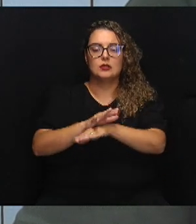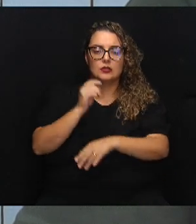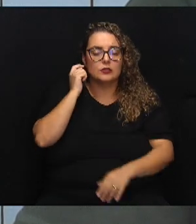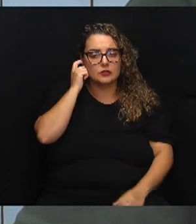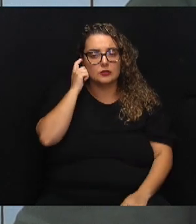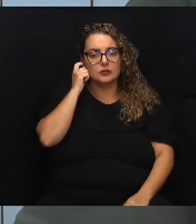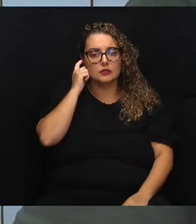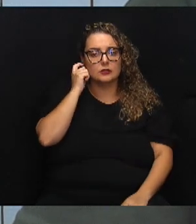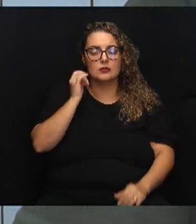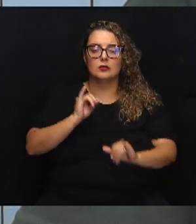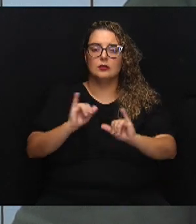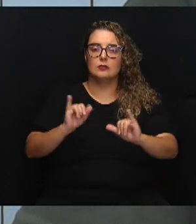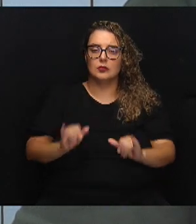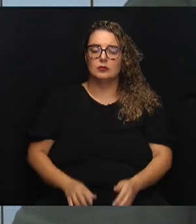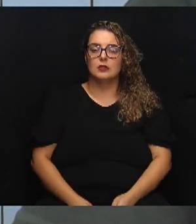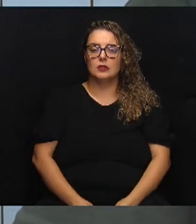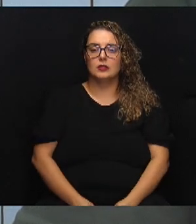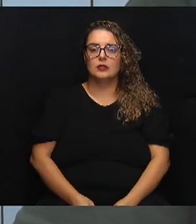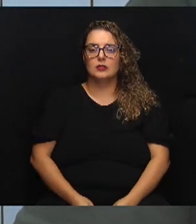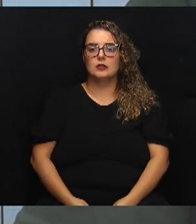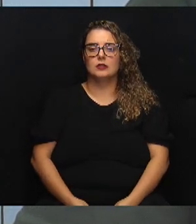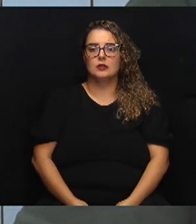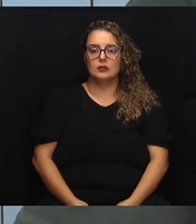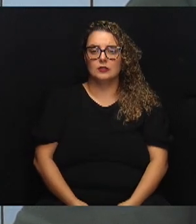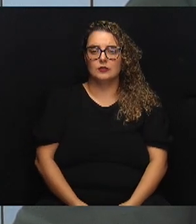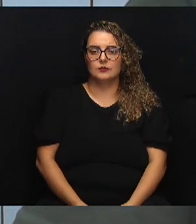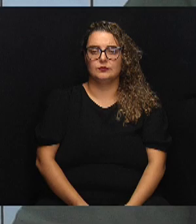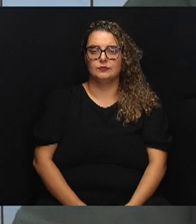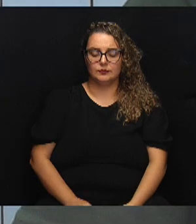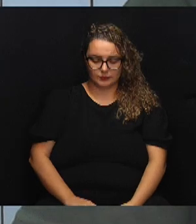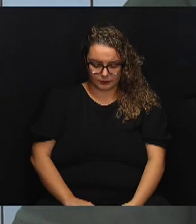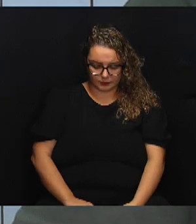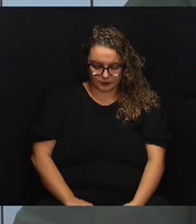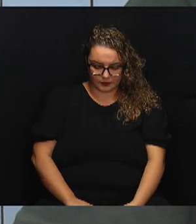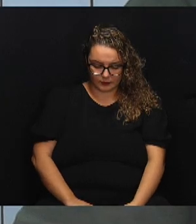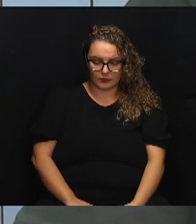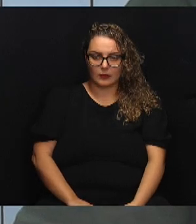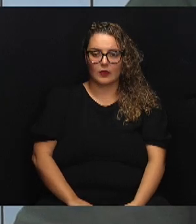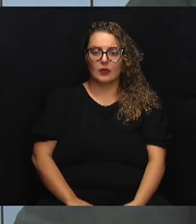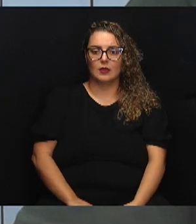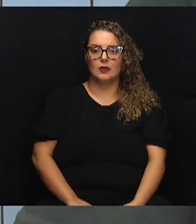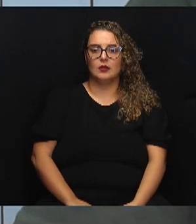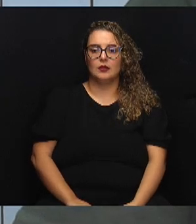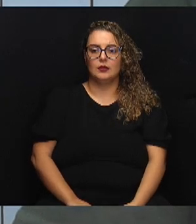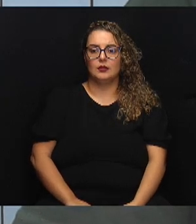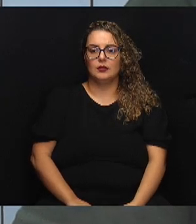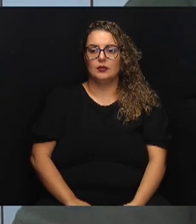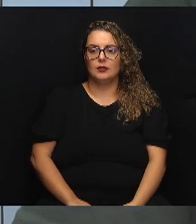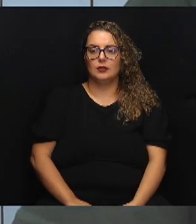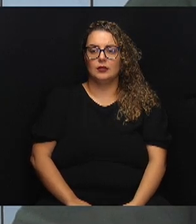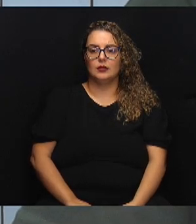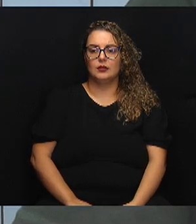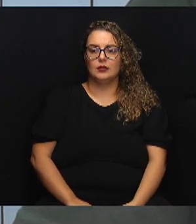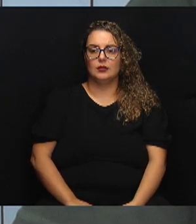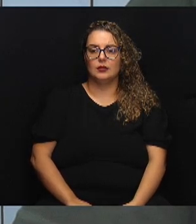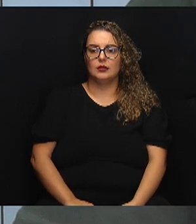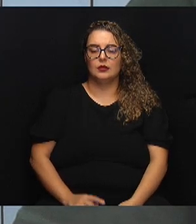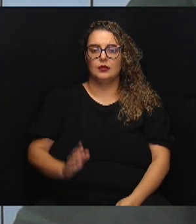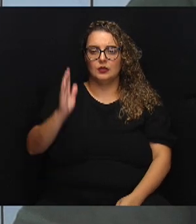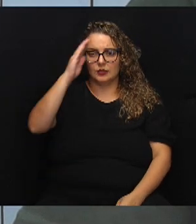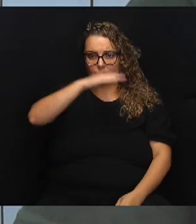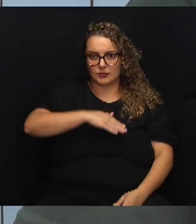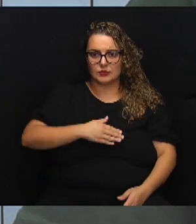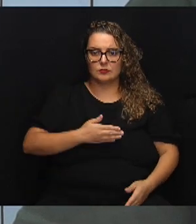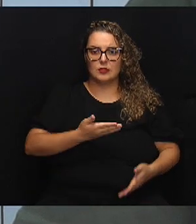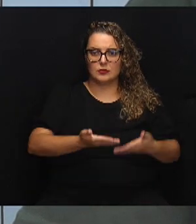gente propagar essa mensagem dos maus tratos, principalmente levando nas escolas, onde eu acredito que